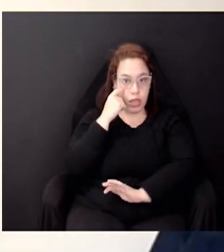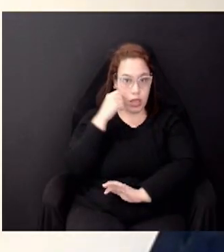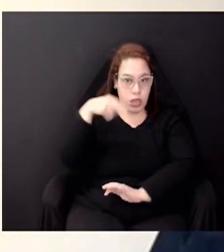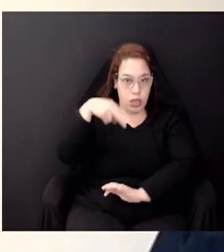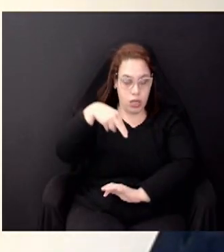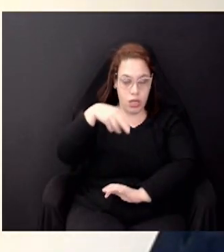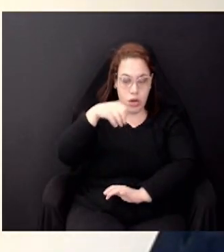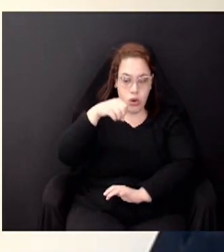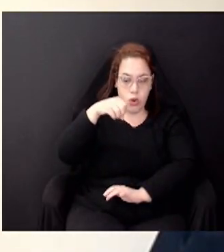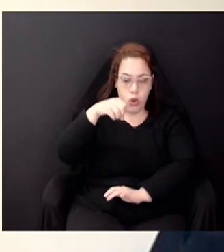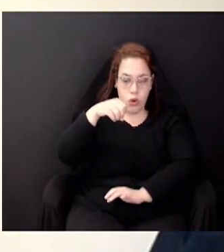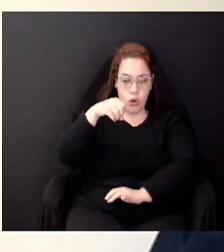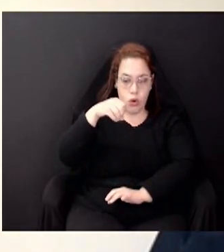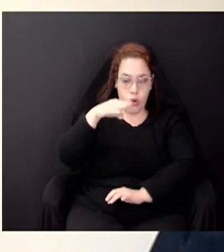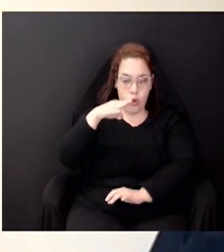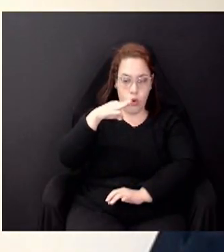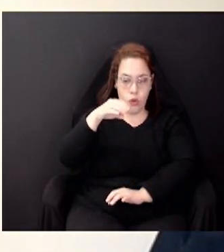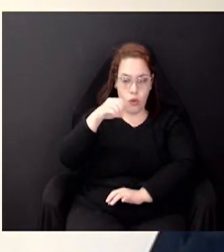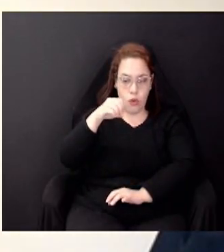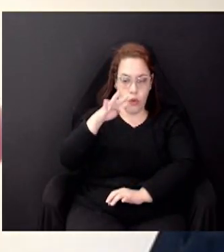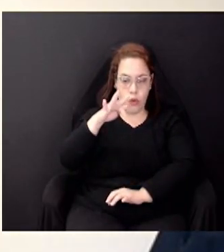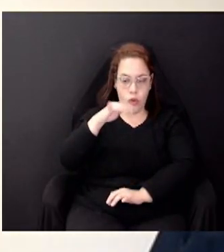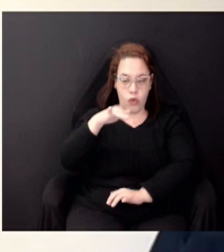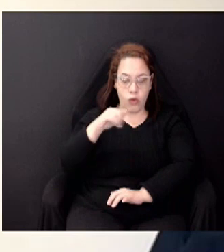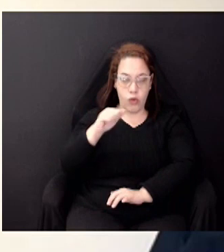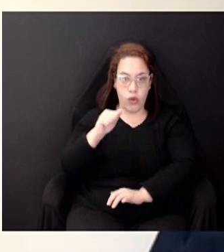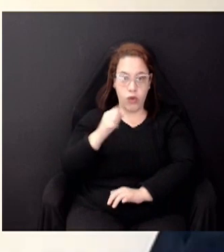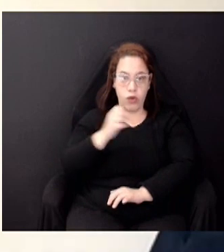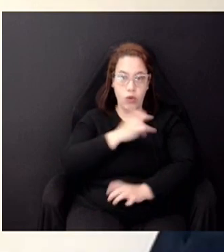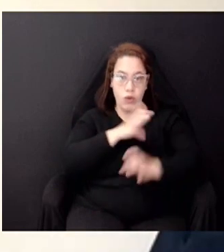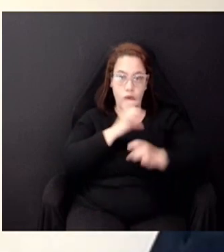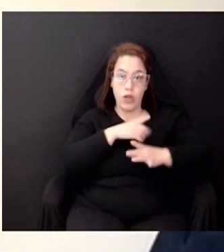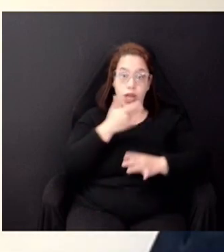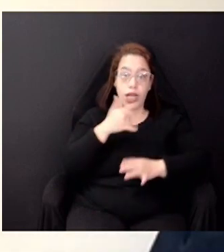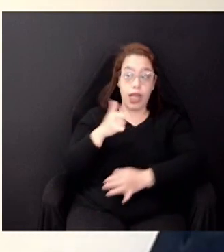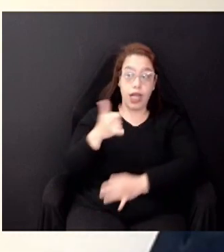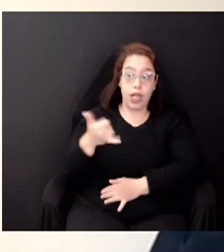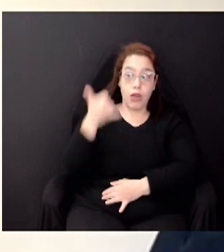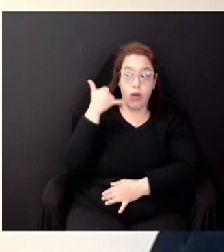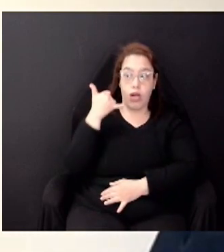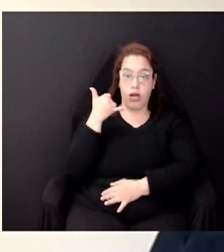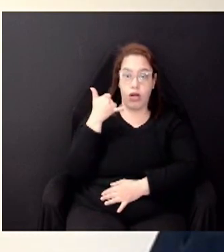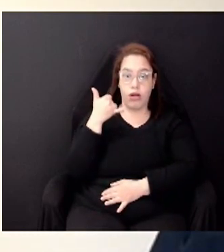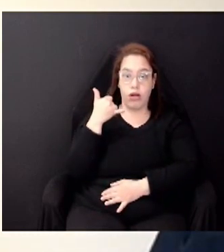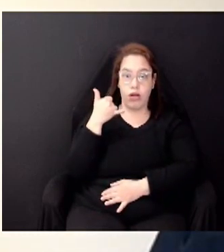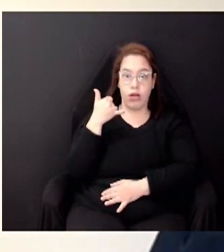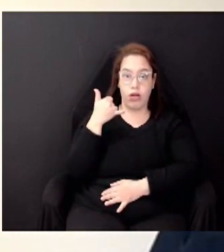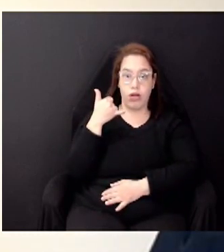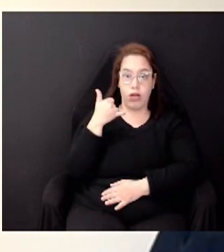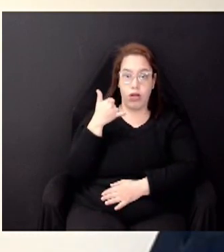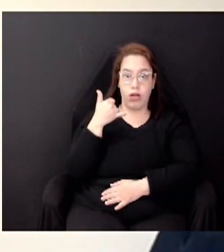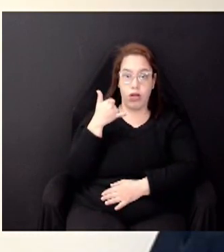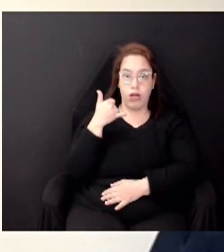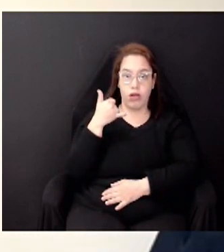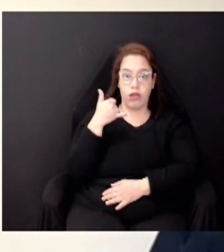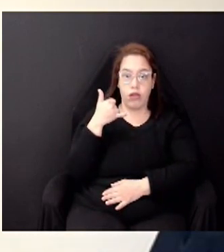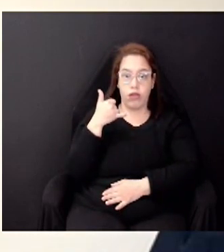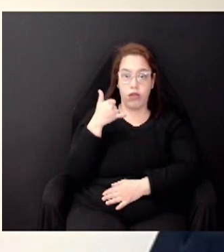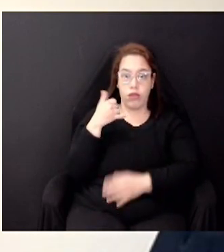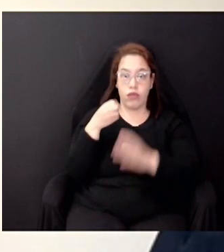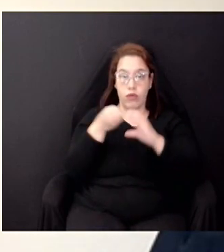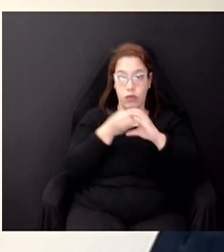nomofobia, que é a fobia de ficar sem celular. E aí entra dentro da característica